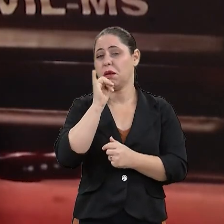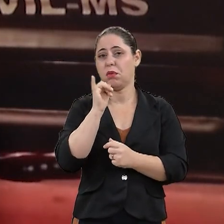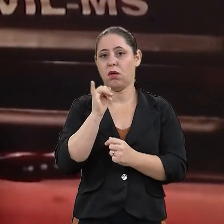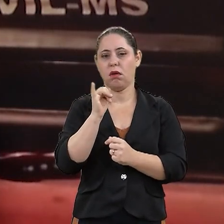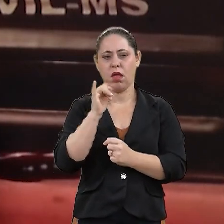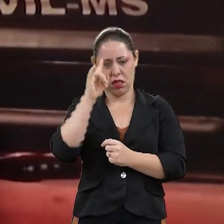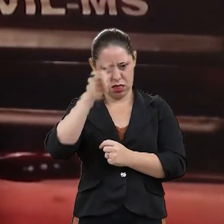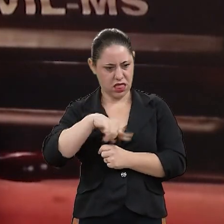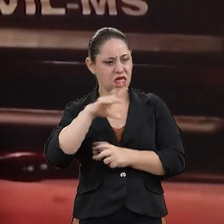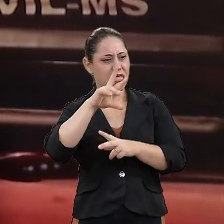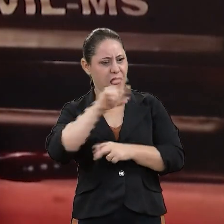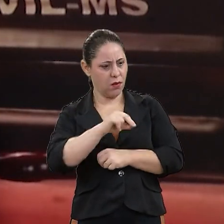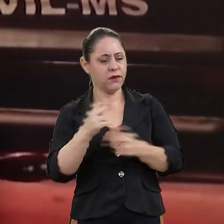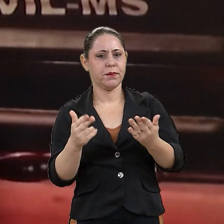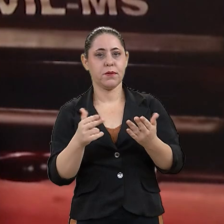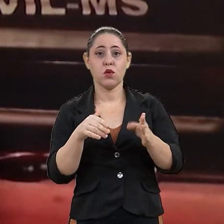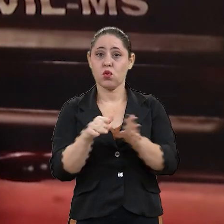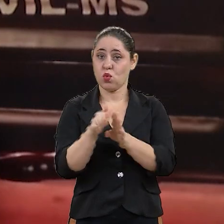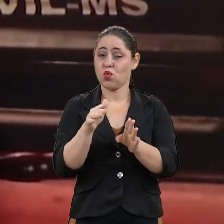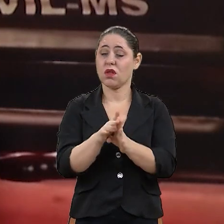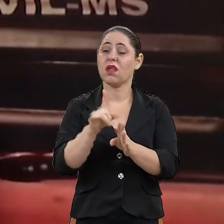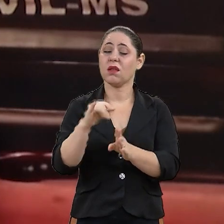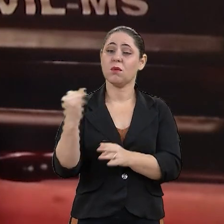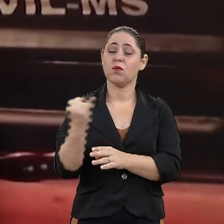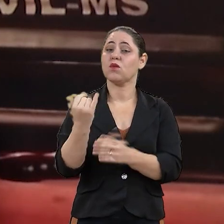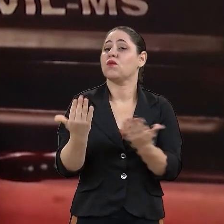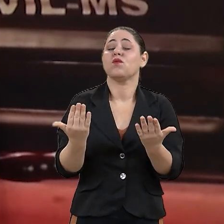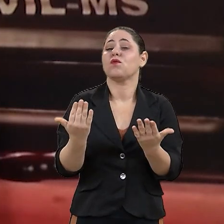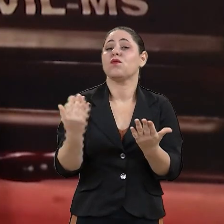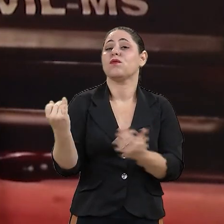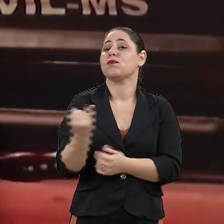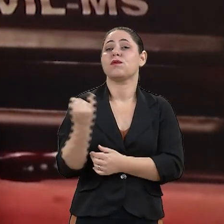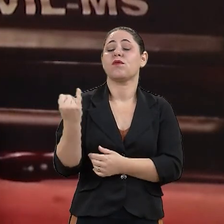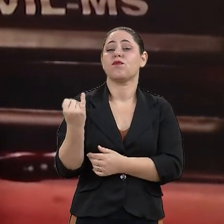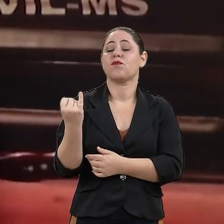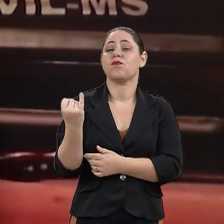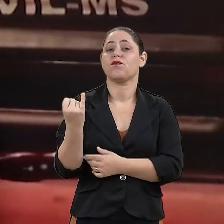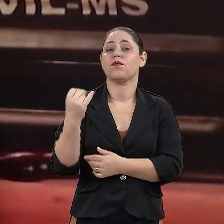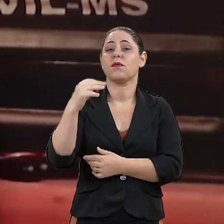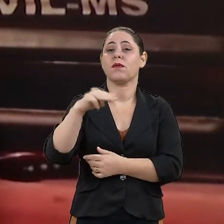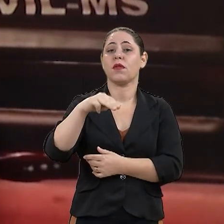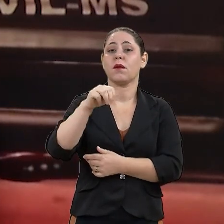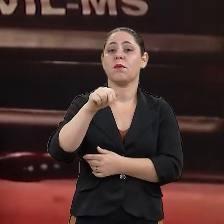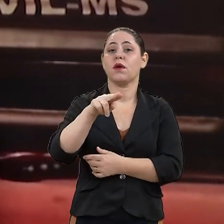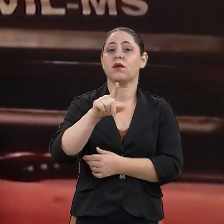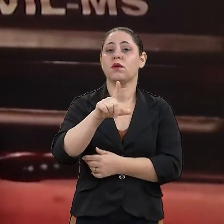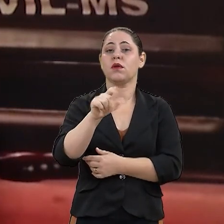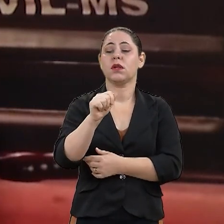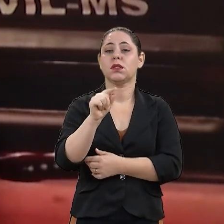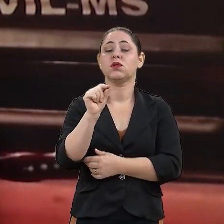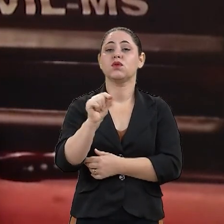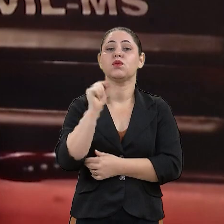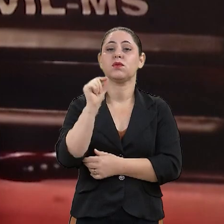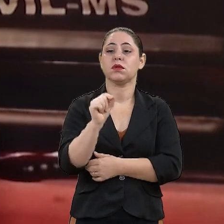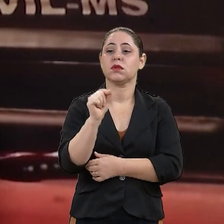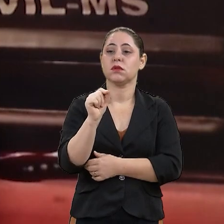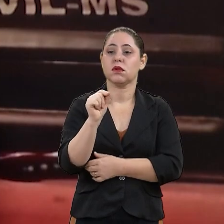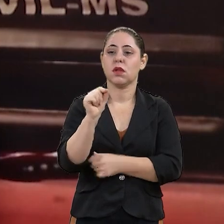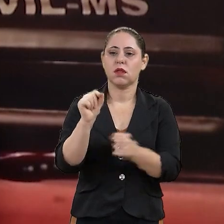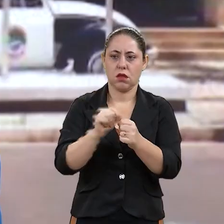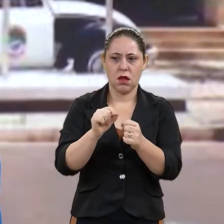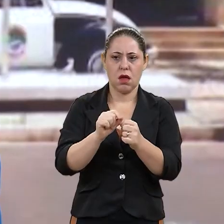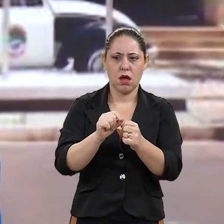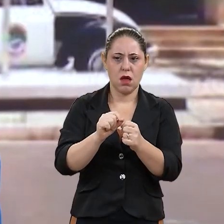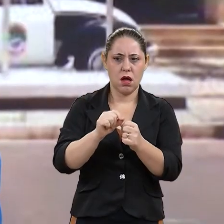orientação também é importante. E qual que é a importância, Manuela, de se investir em campanhas de